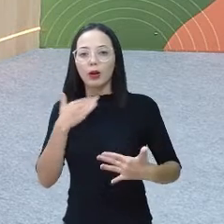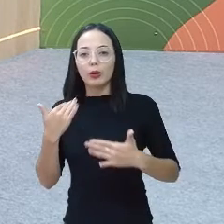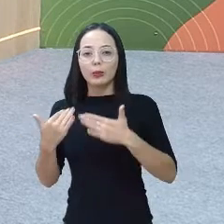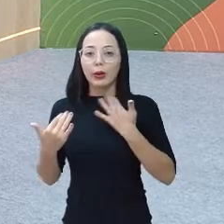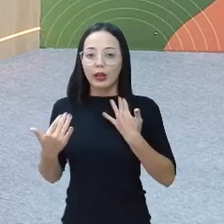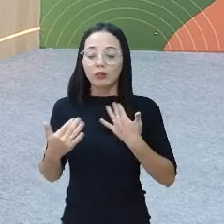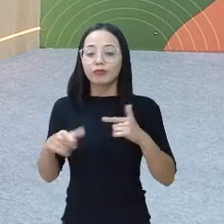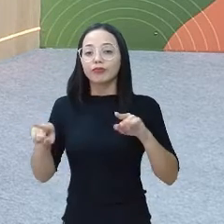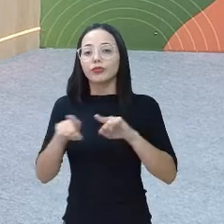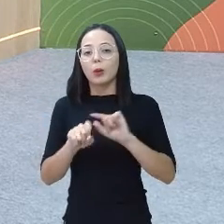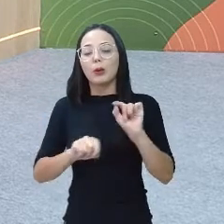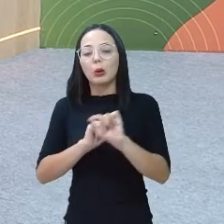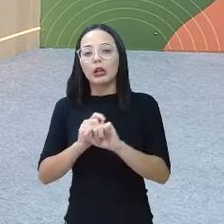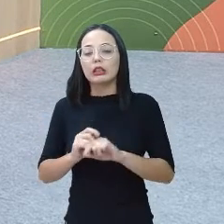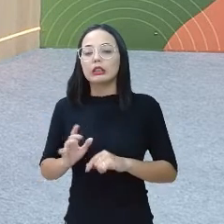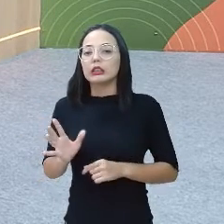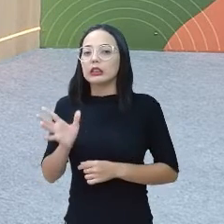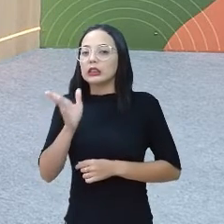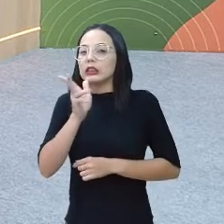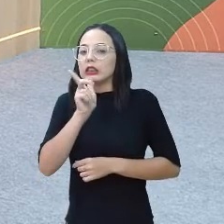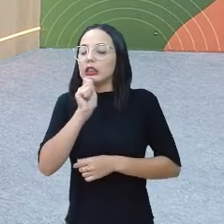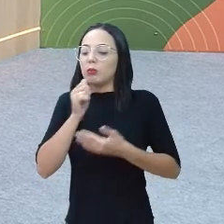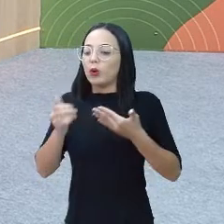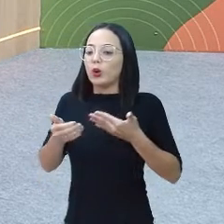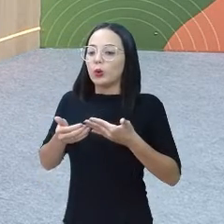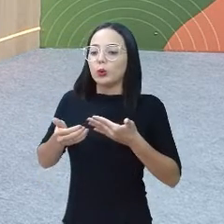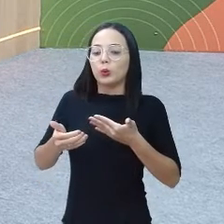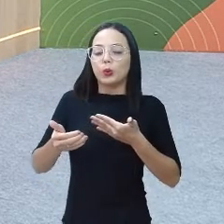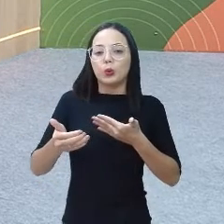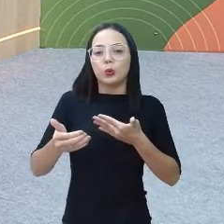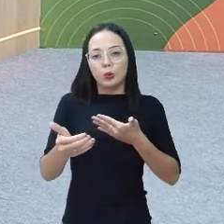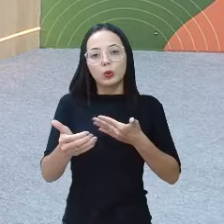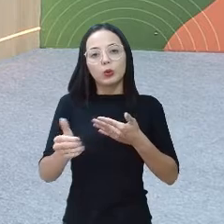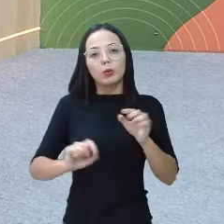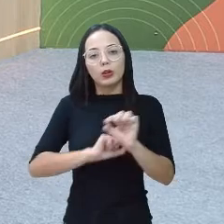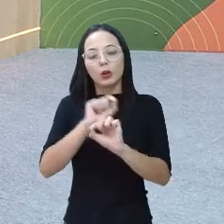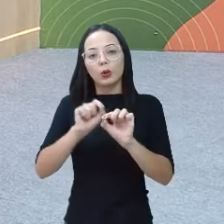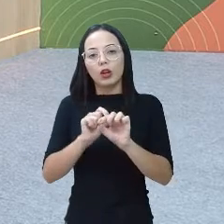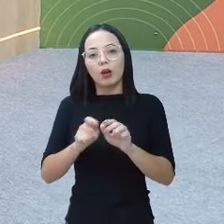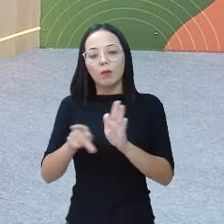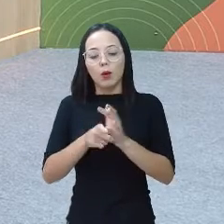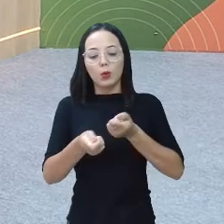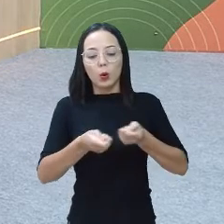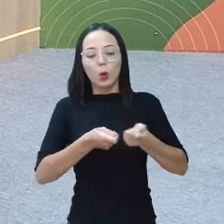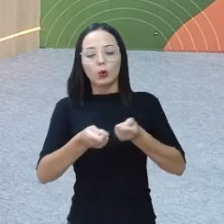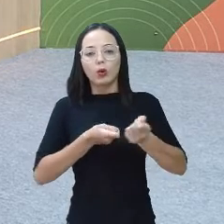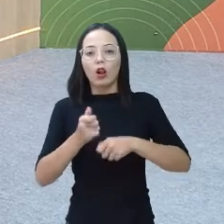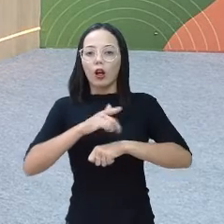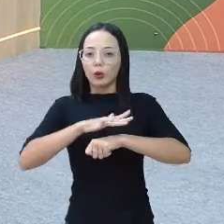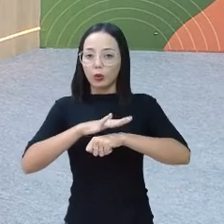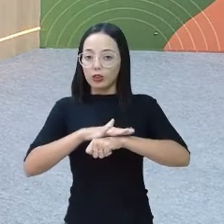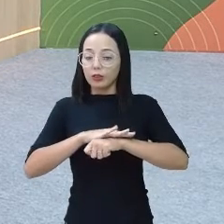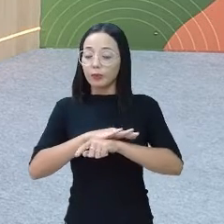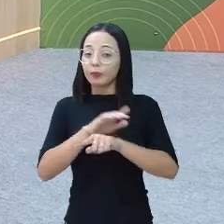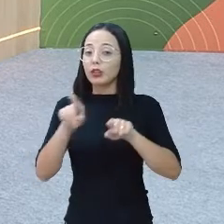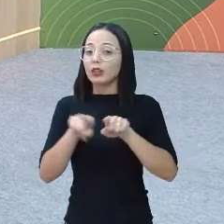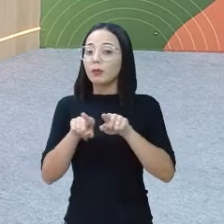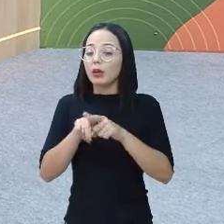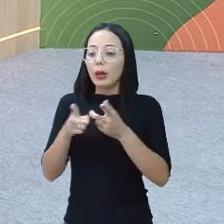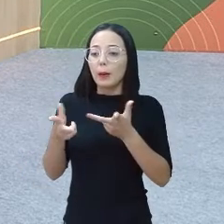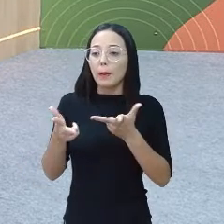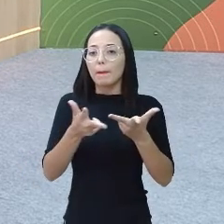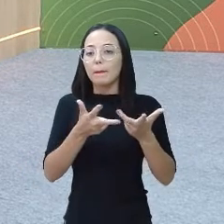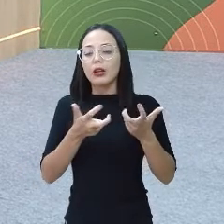e levam um certo tempo, né, para que essa doença ela seja controlada. Outra coisa que a gente vai